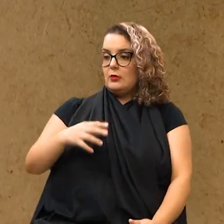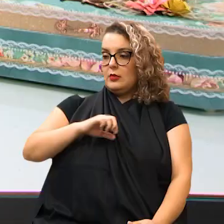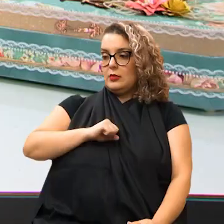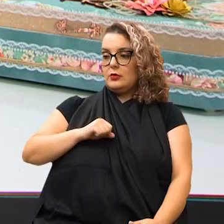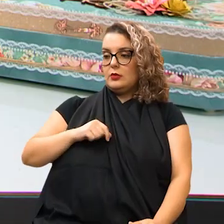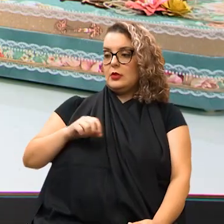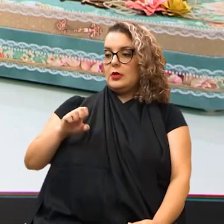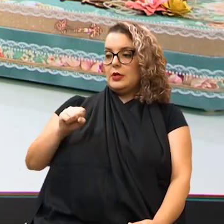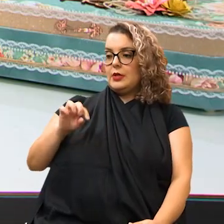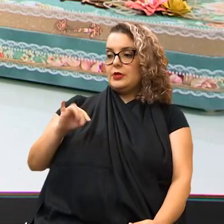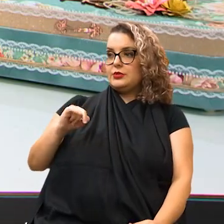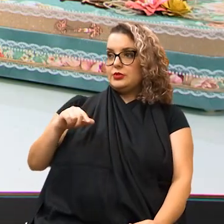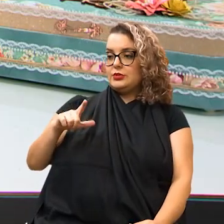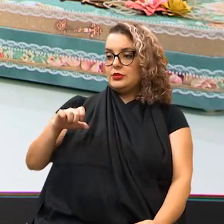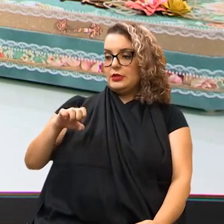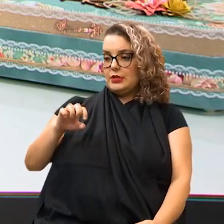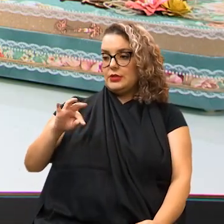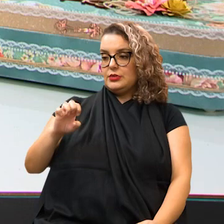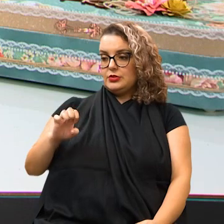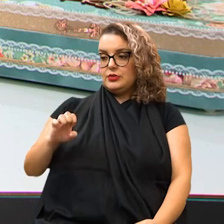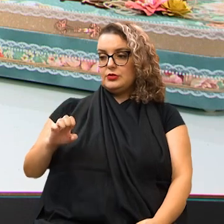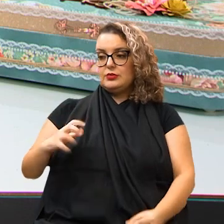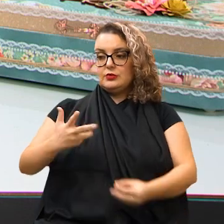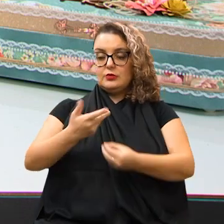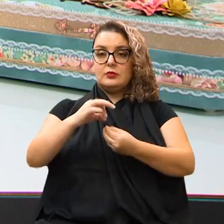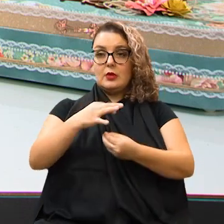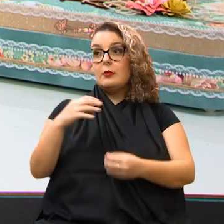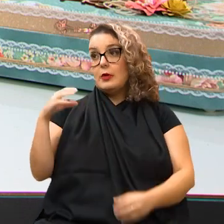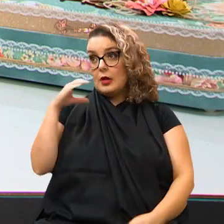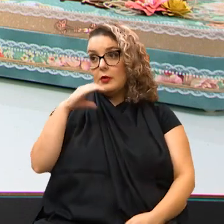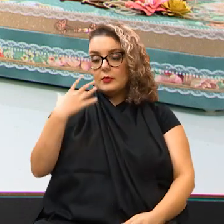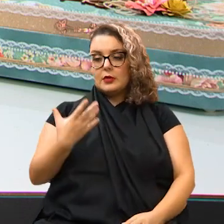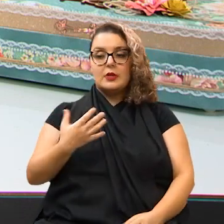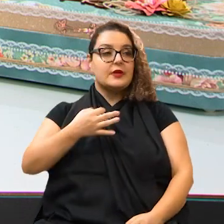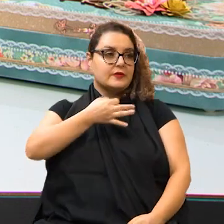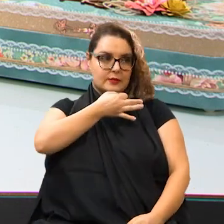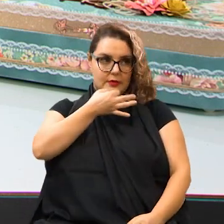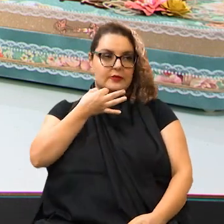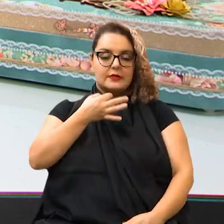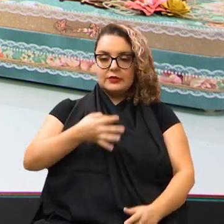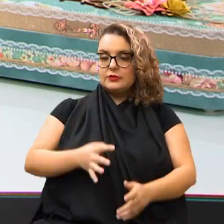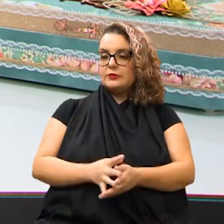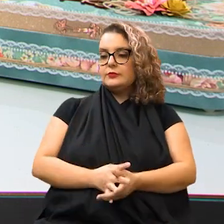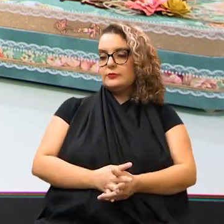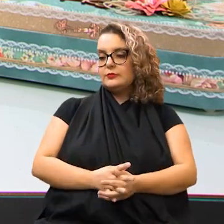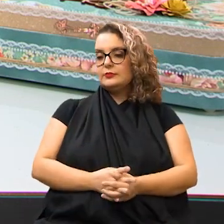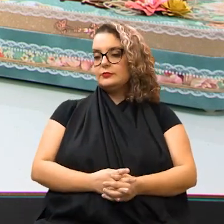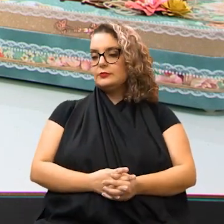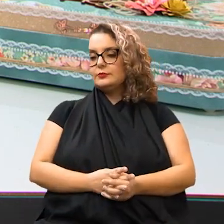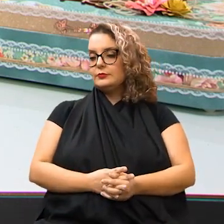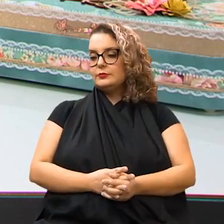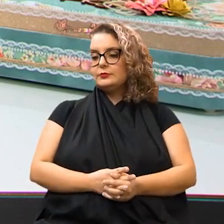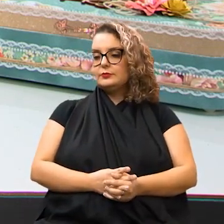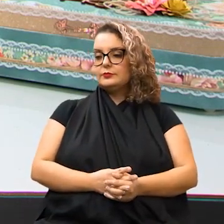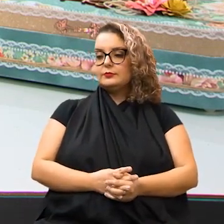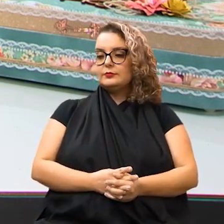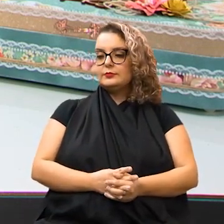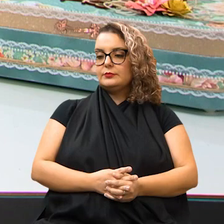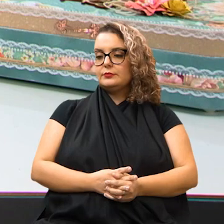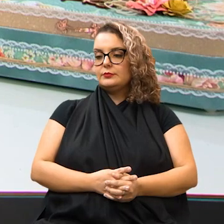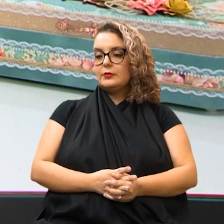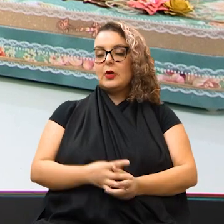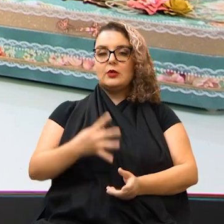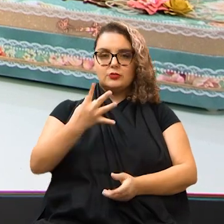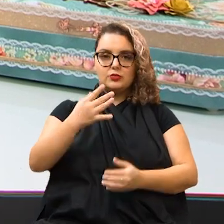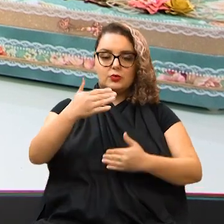o estilete para trabalho de artesanato. É muito bom, e muito o acabamento prático. Fica muito perfeito. Fica. Tá? Aí eu vou colar isso aqui dos